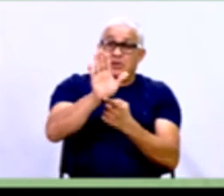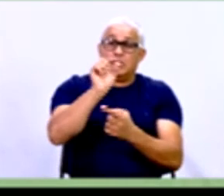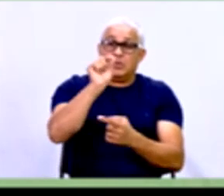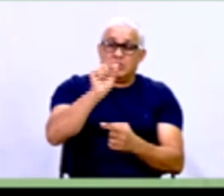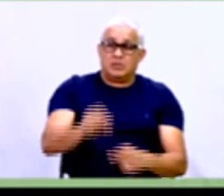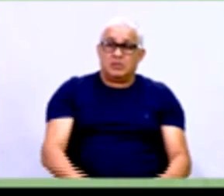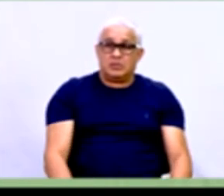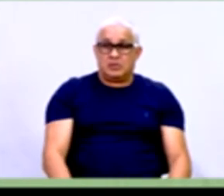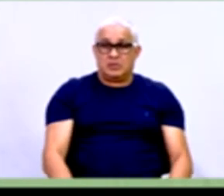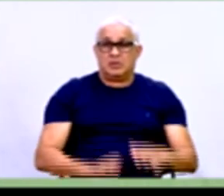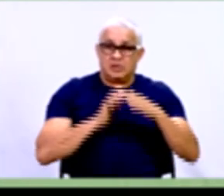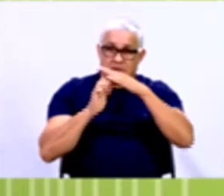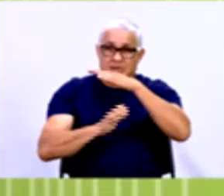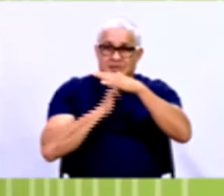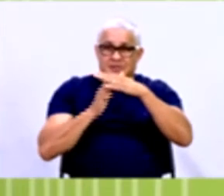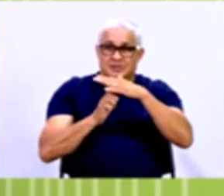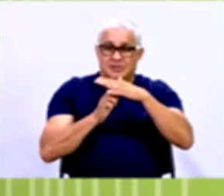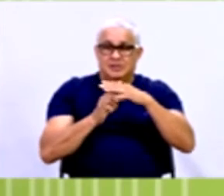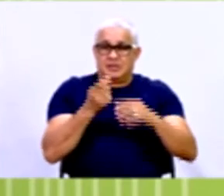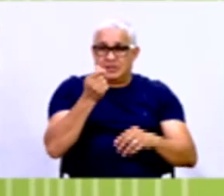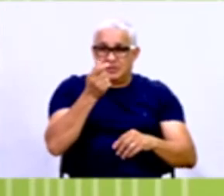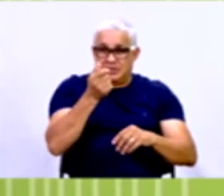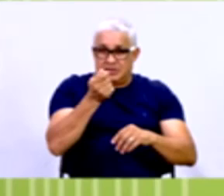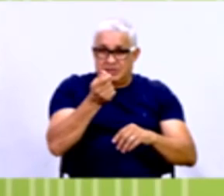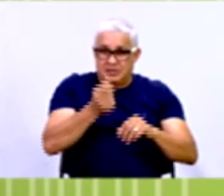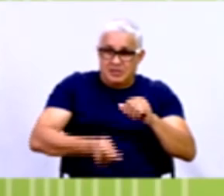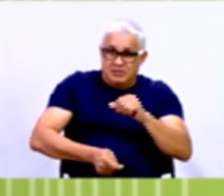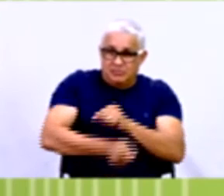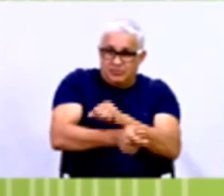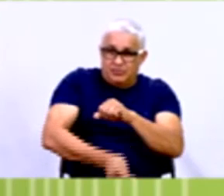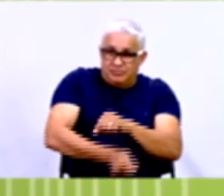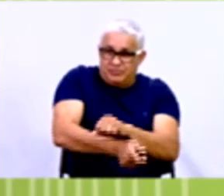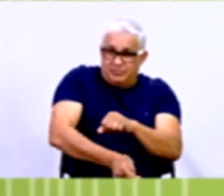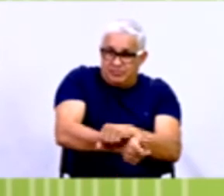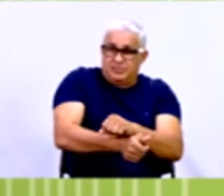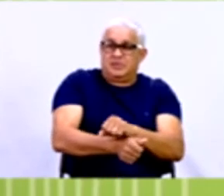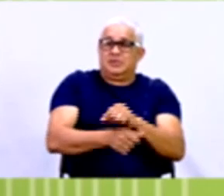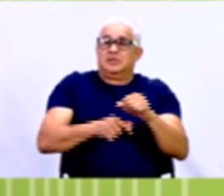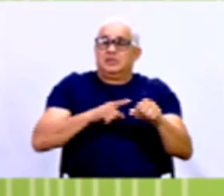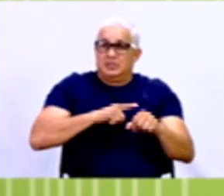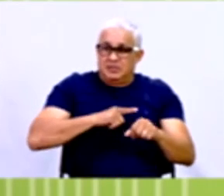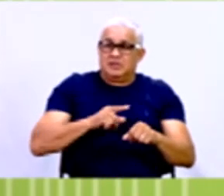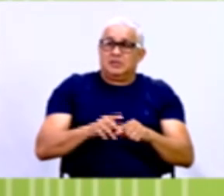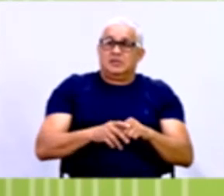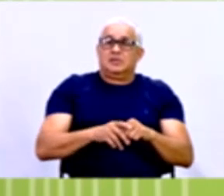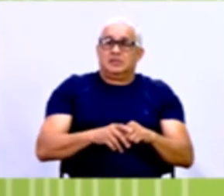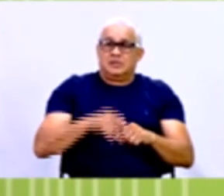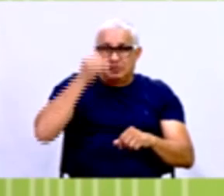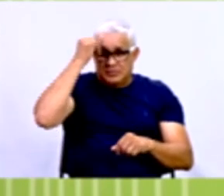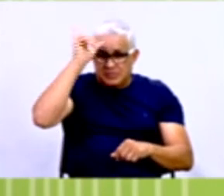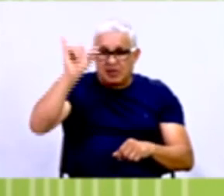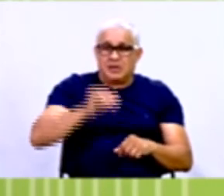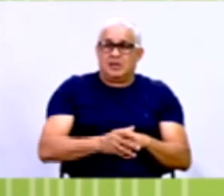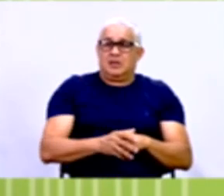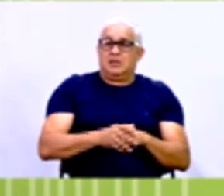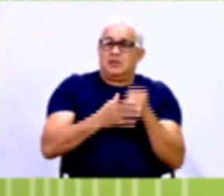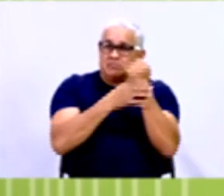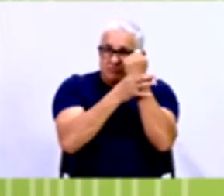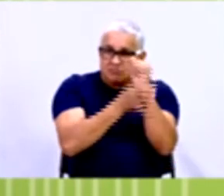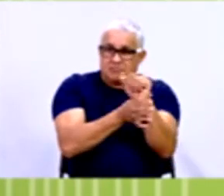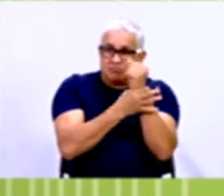quanto mais a empresa investe em medidas de prevenção, quanto mais a empresa investe na